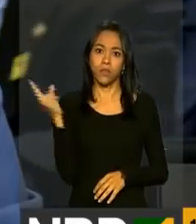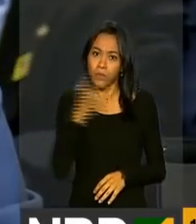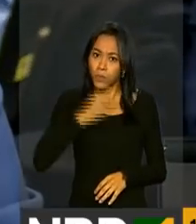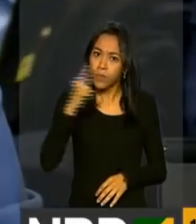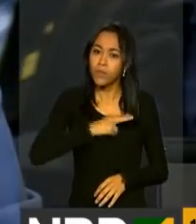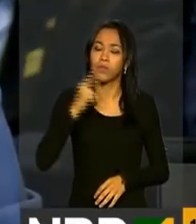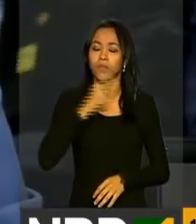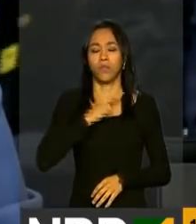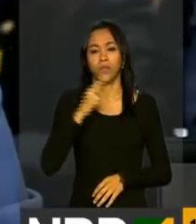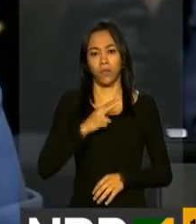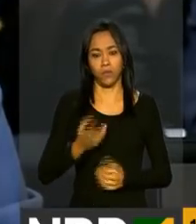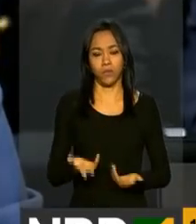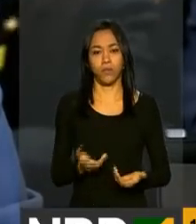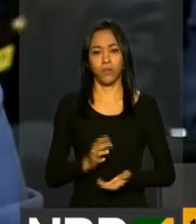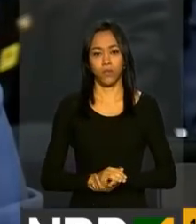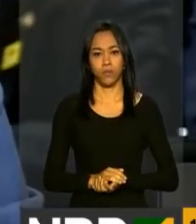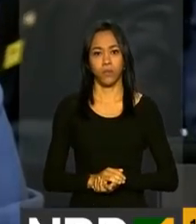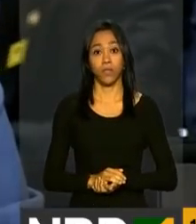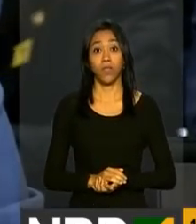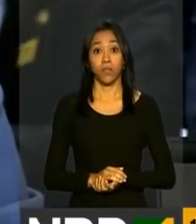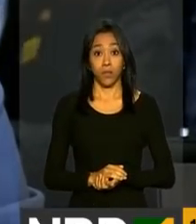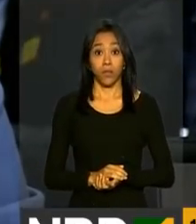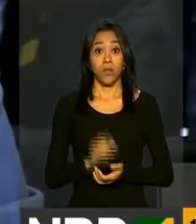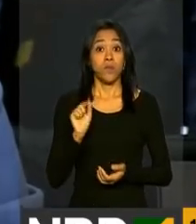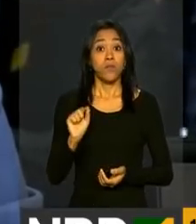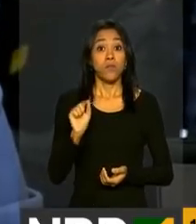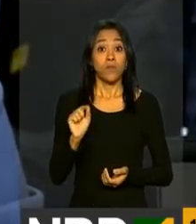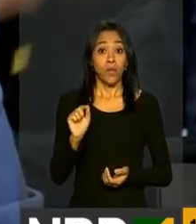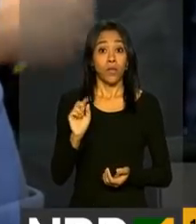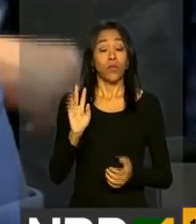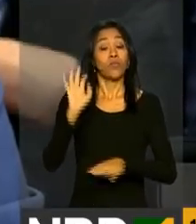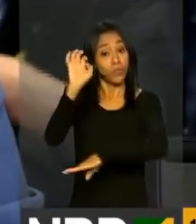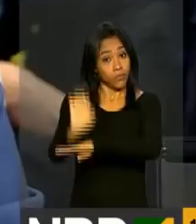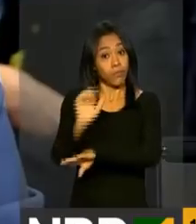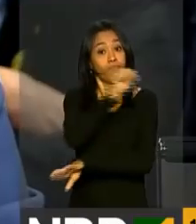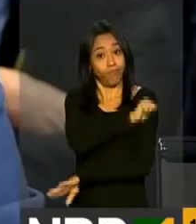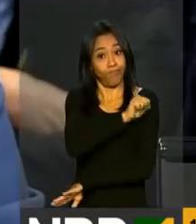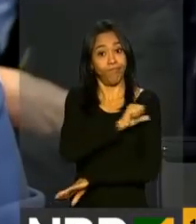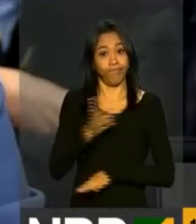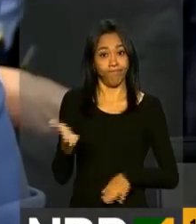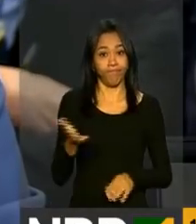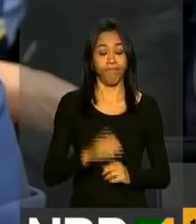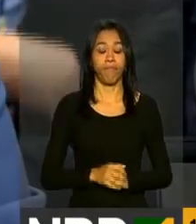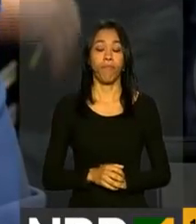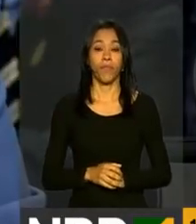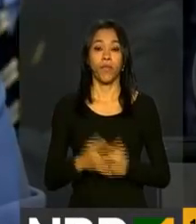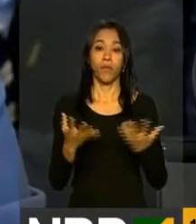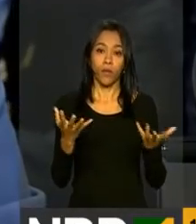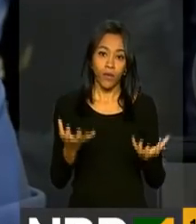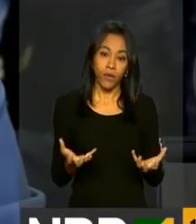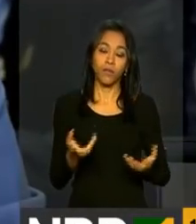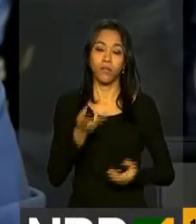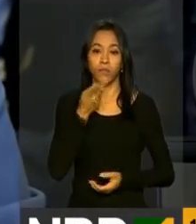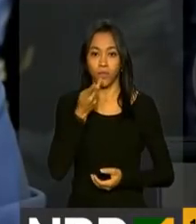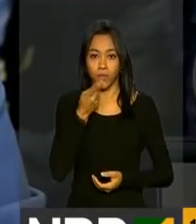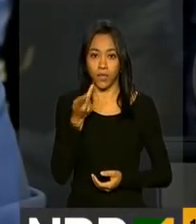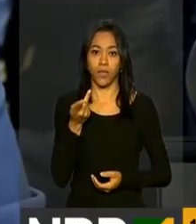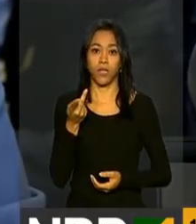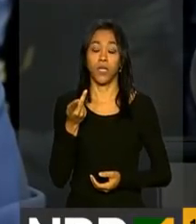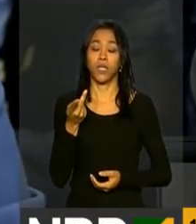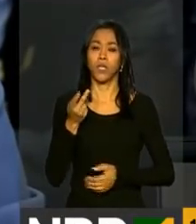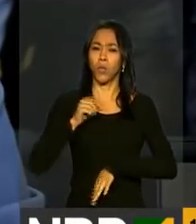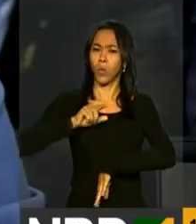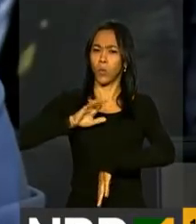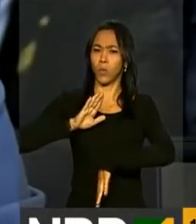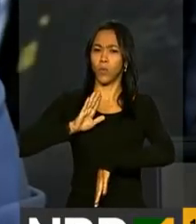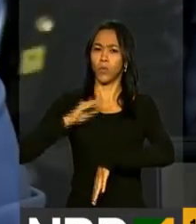digamos assim mais prementes até em relação ao rio de janeiro quero registrar que ao longo do tempo